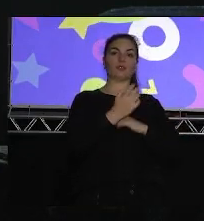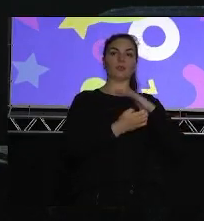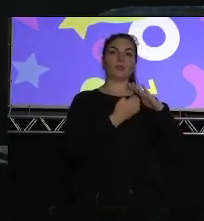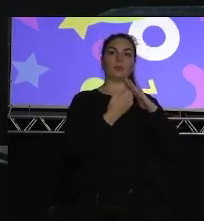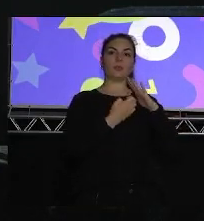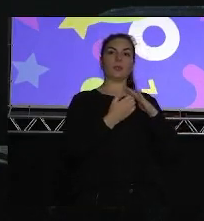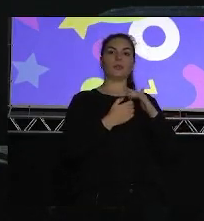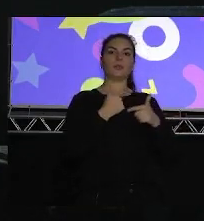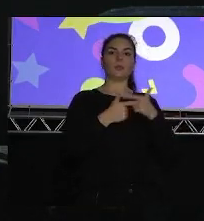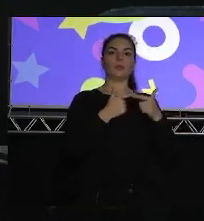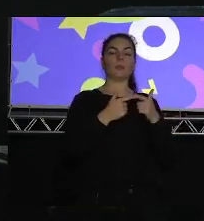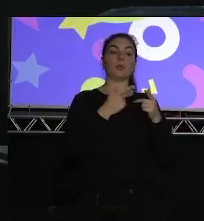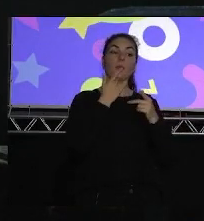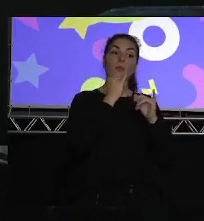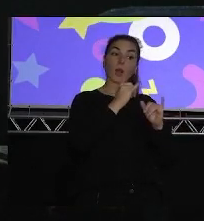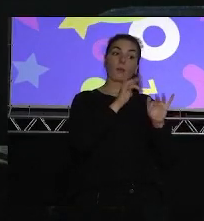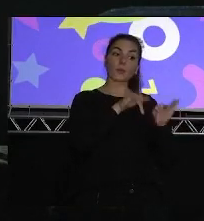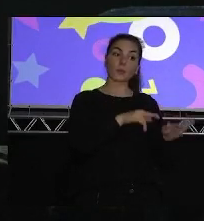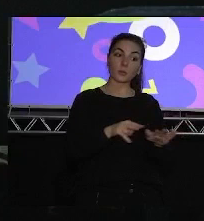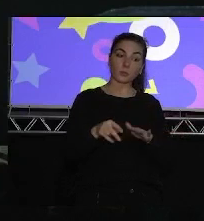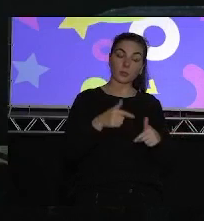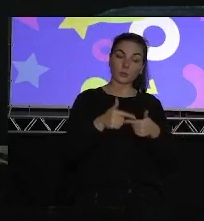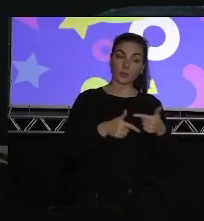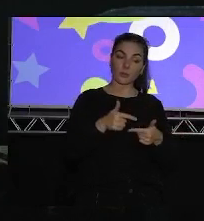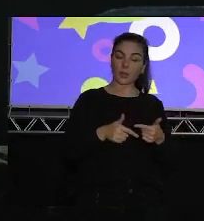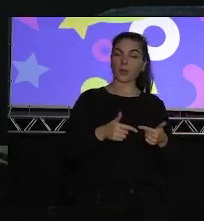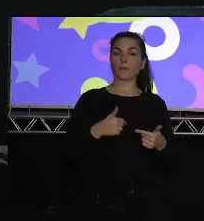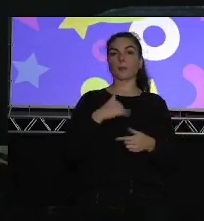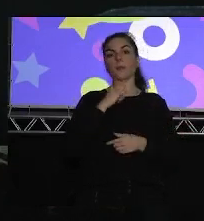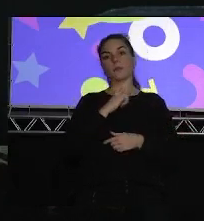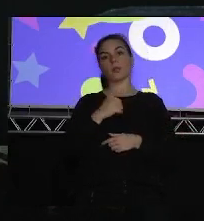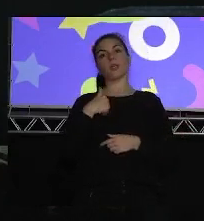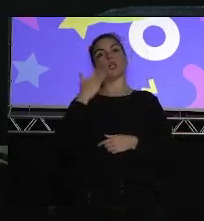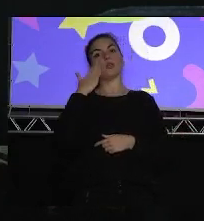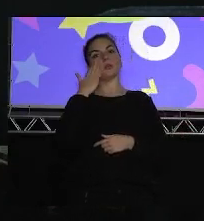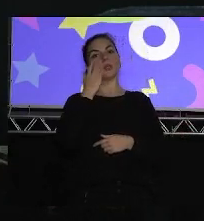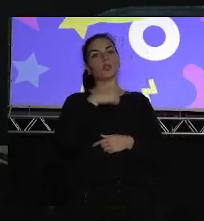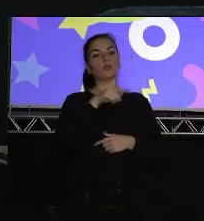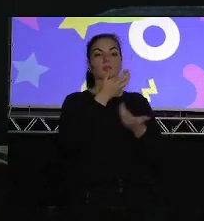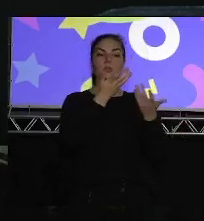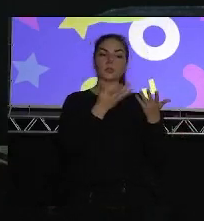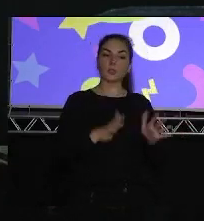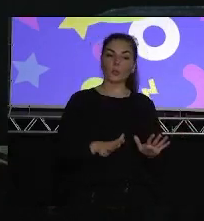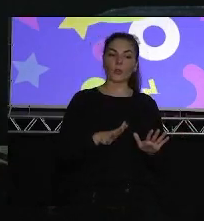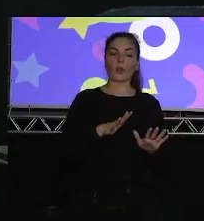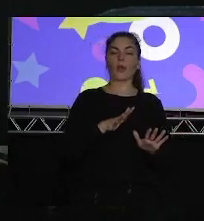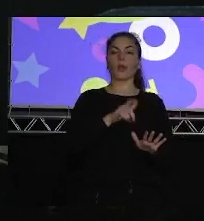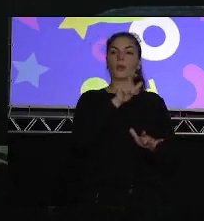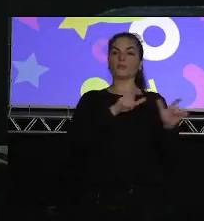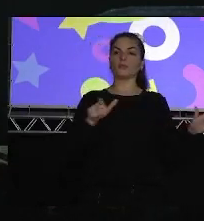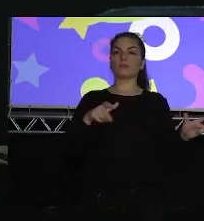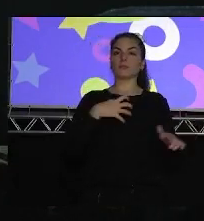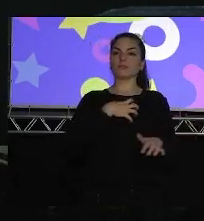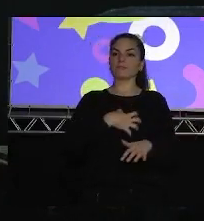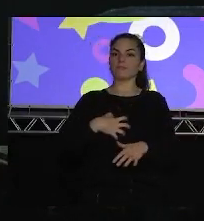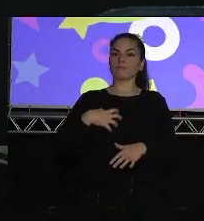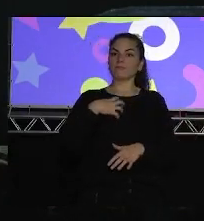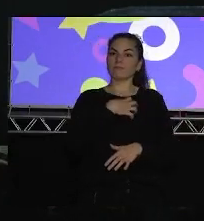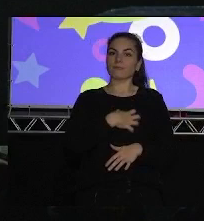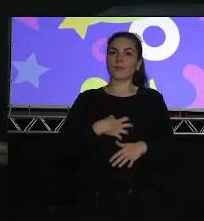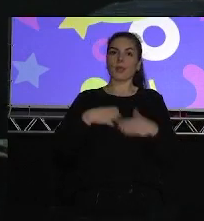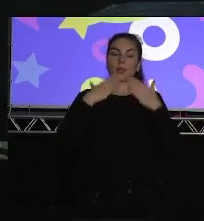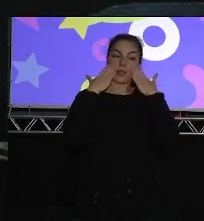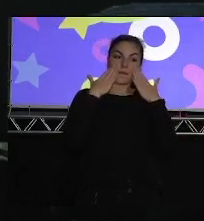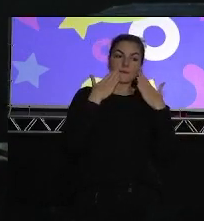trabalho que eu vou fazer final de semana, e falar para eles assim, olha, eu sei que vocês não querem ficar vulneráveis na frente